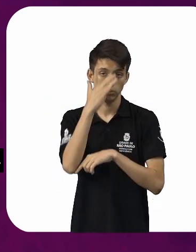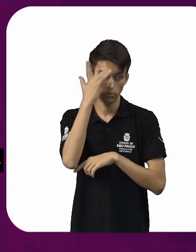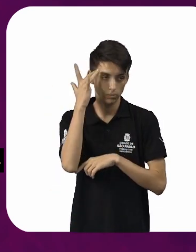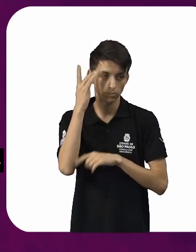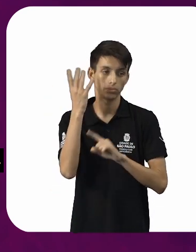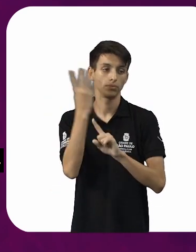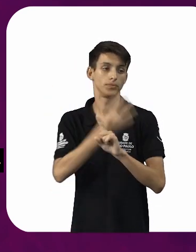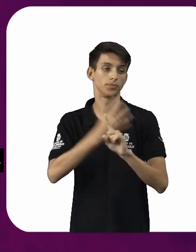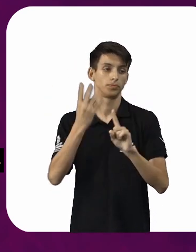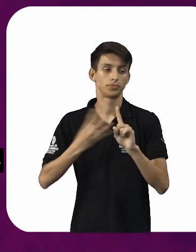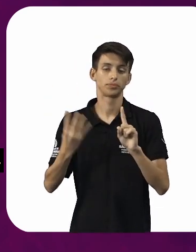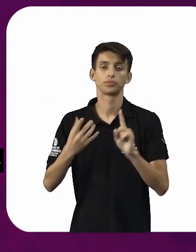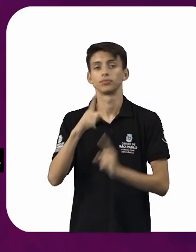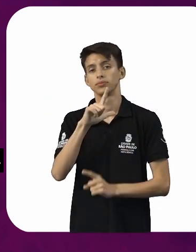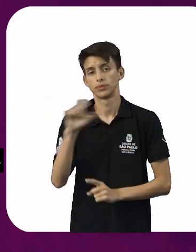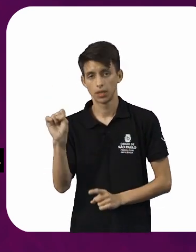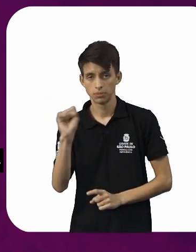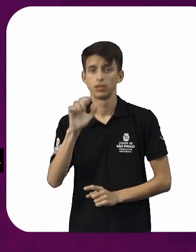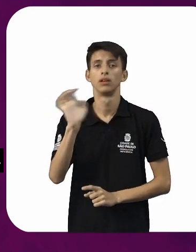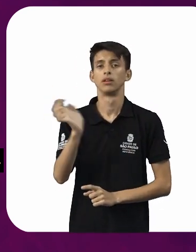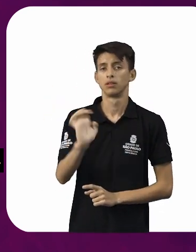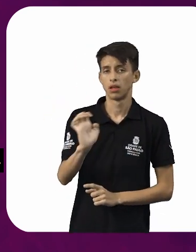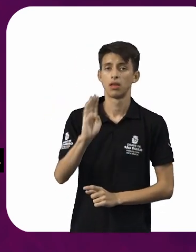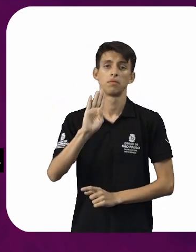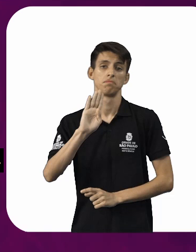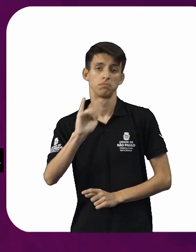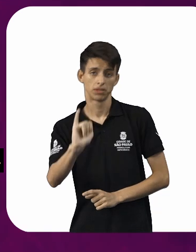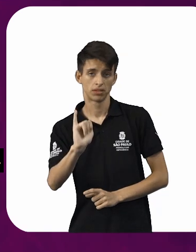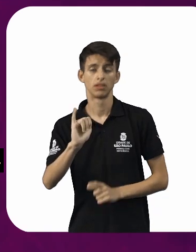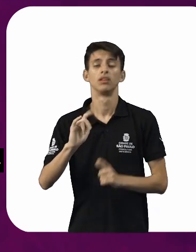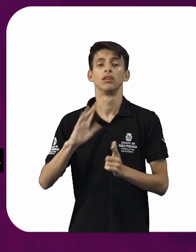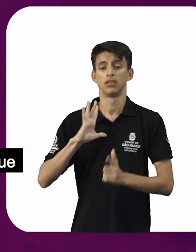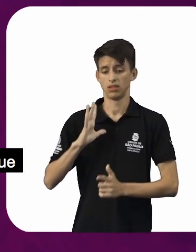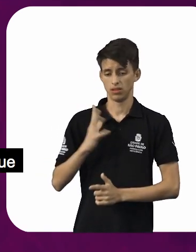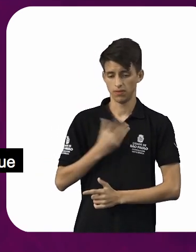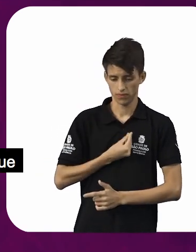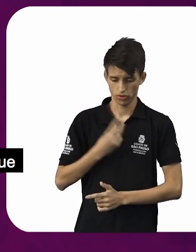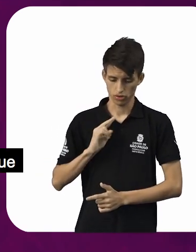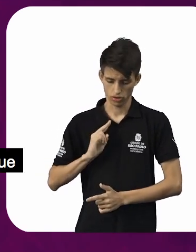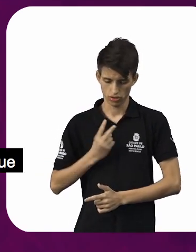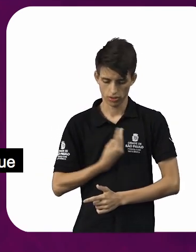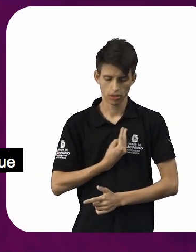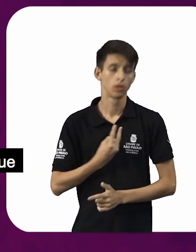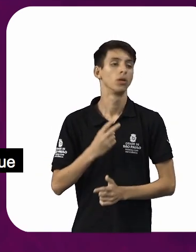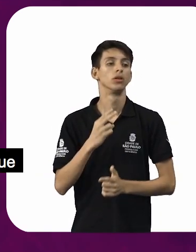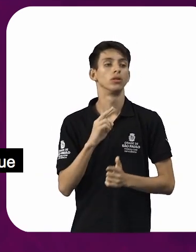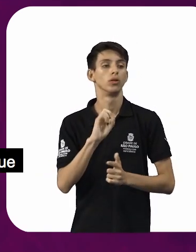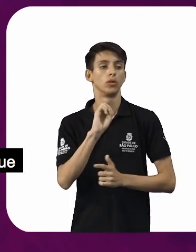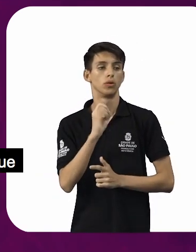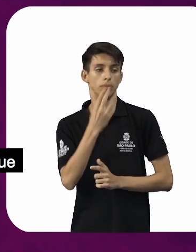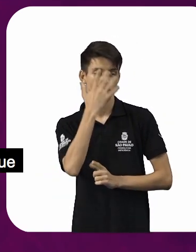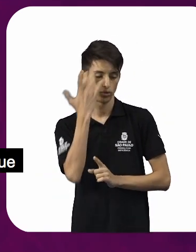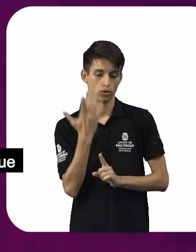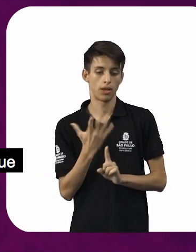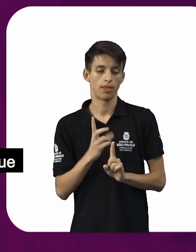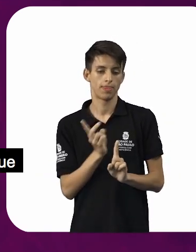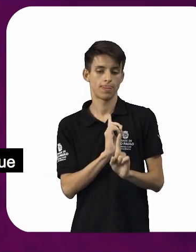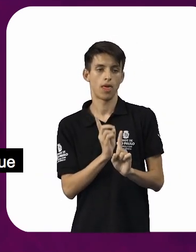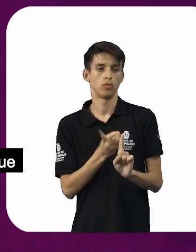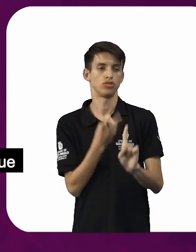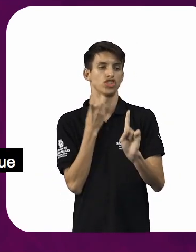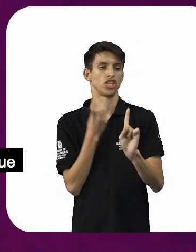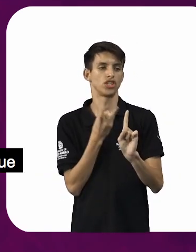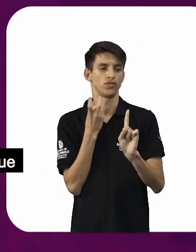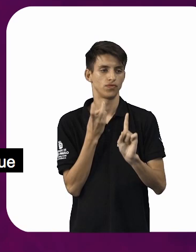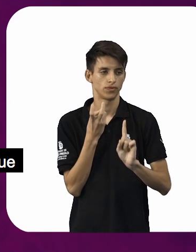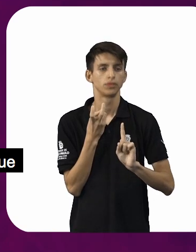LGBTI+, pessoas lésbicas, gays, bissexuais, travestis, transexuais, intersexos, e o mais quer dizer qualquer outra